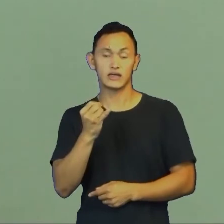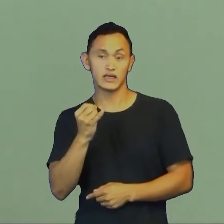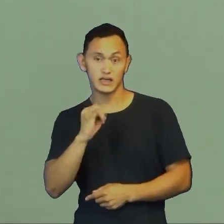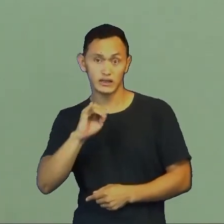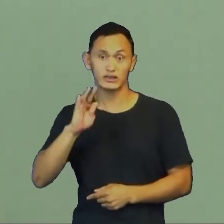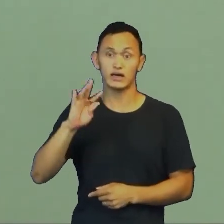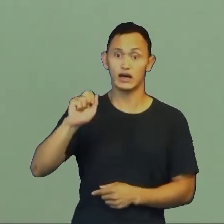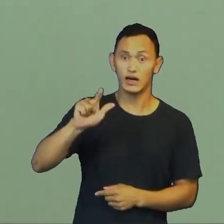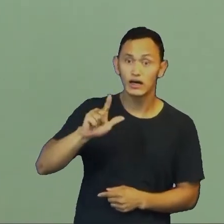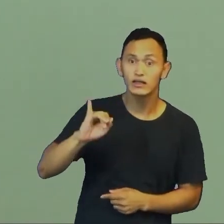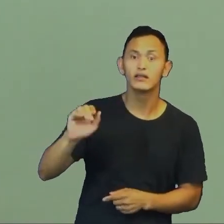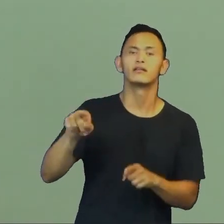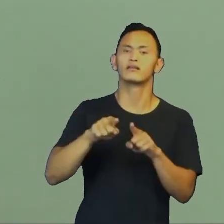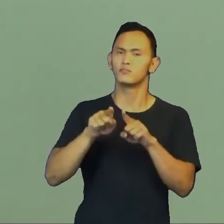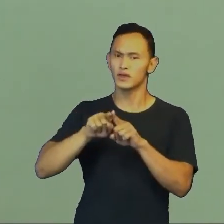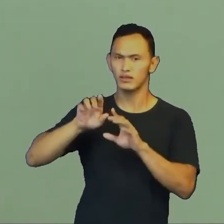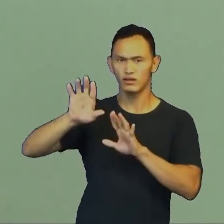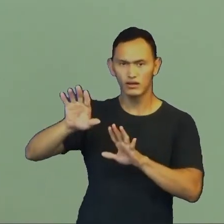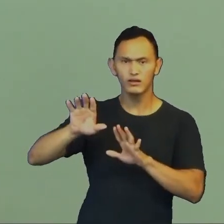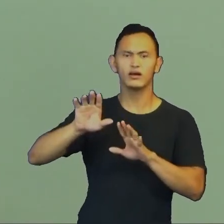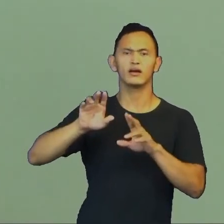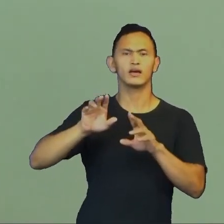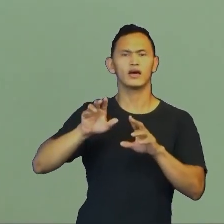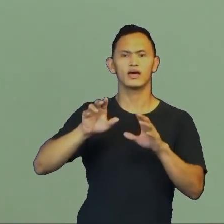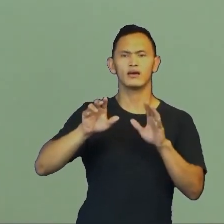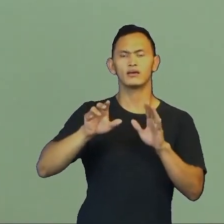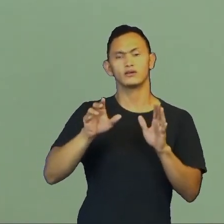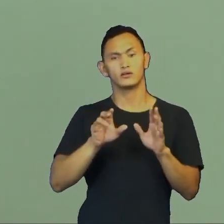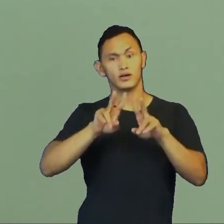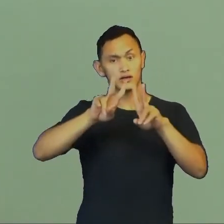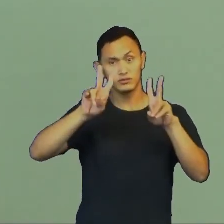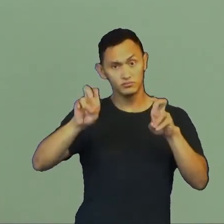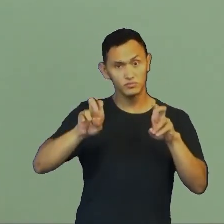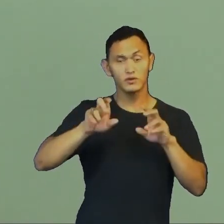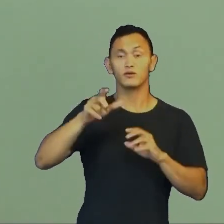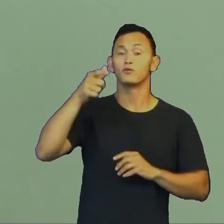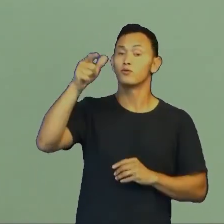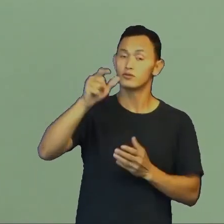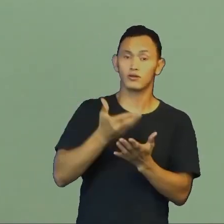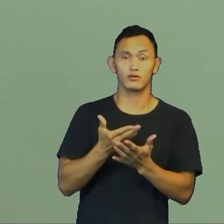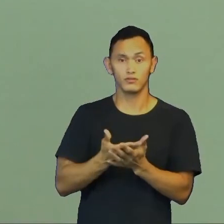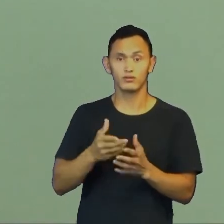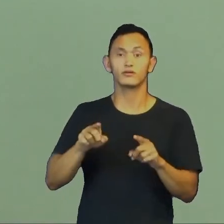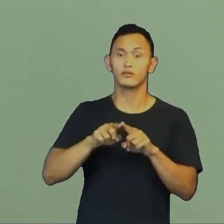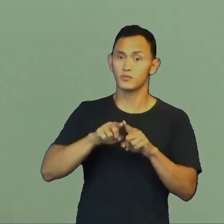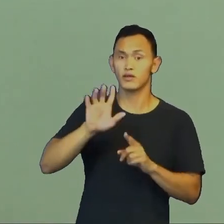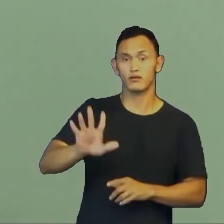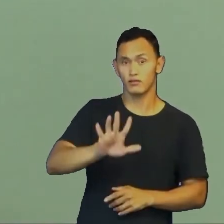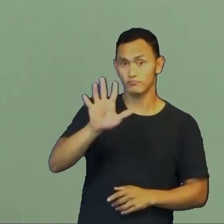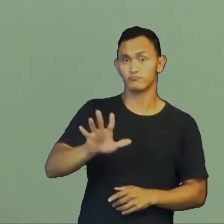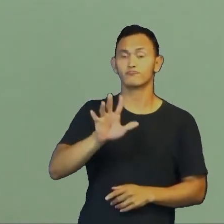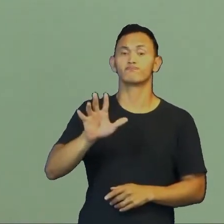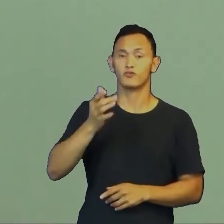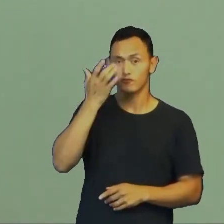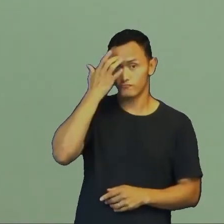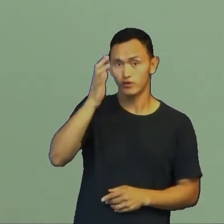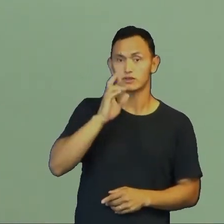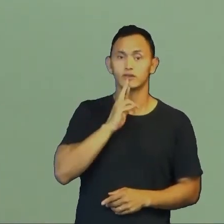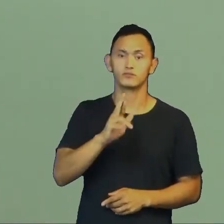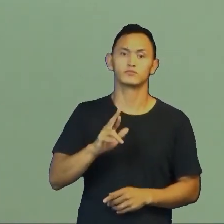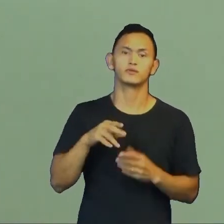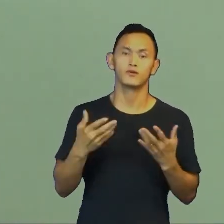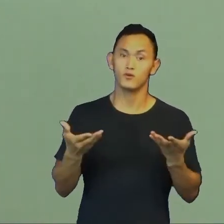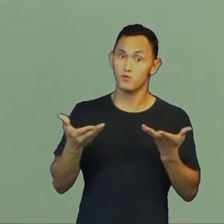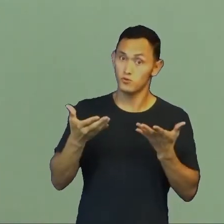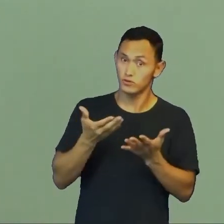que também são assuntos para a próxima aula né mas quando a gente fala ali da questão da crise do colonialismo né e da Ascensão do nacionalismo Ficava muito fácil a resposta então